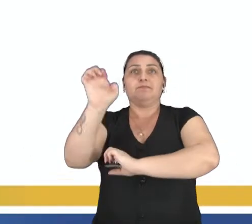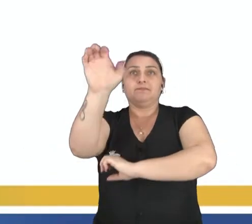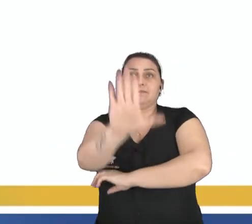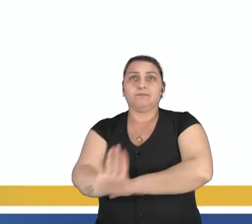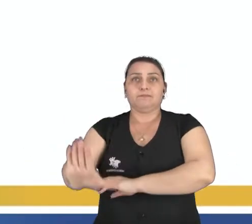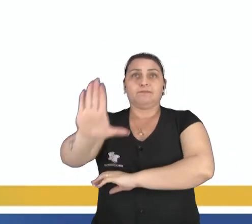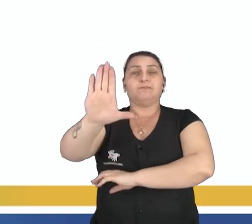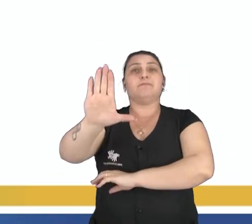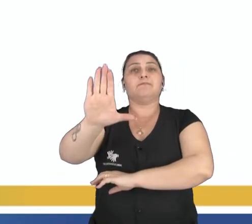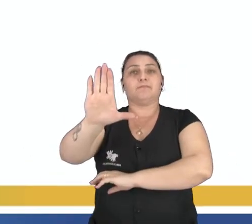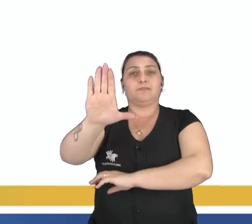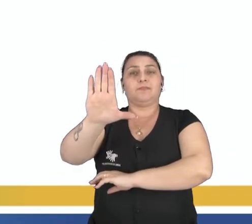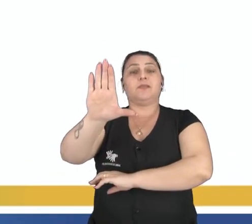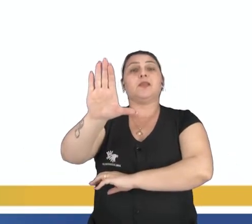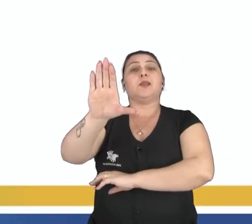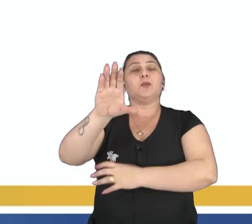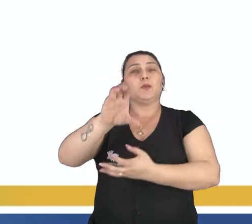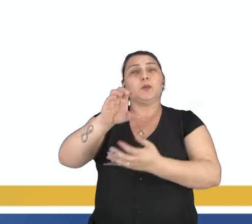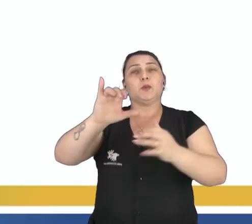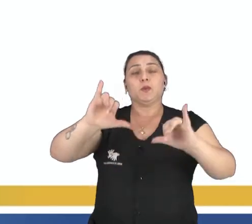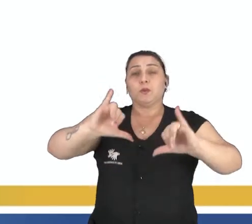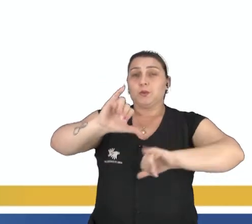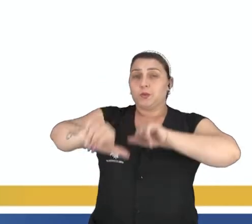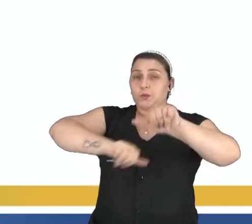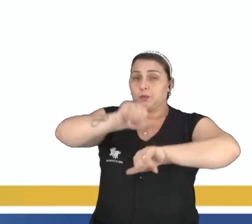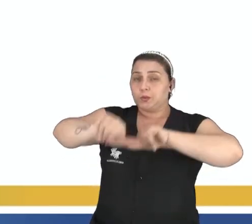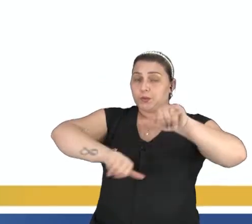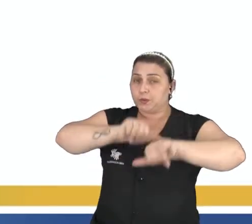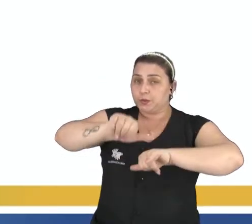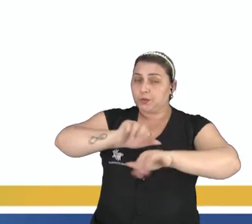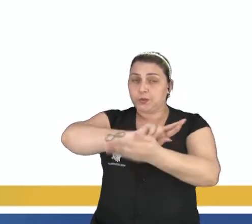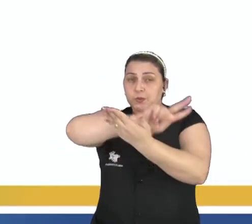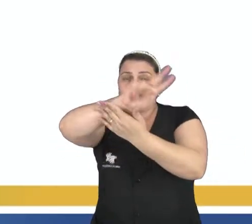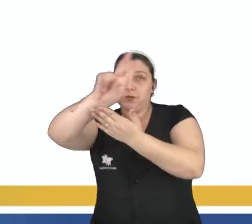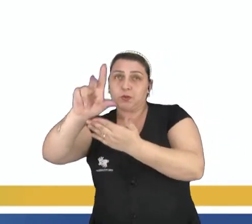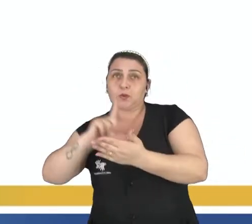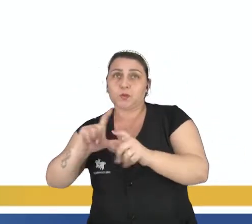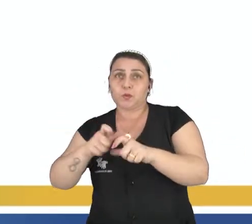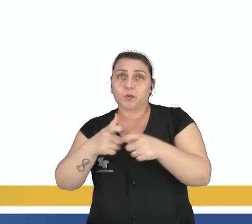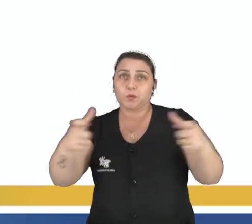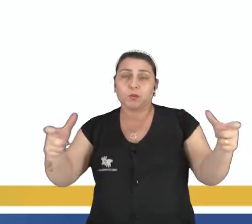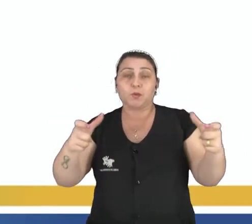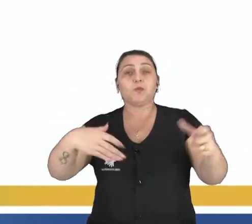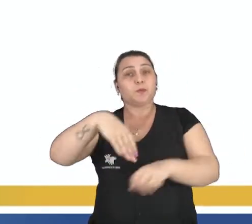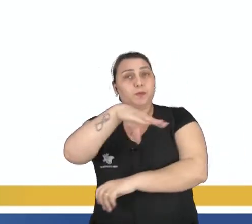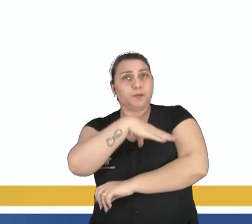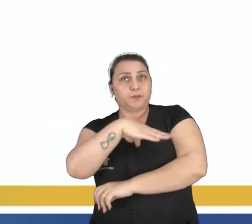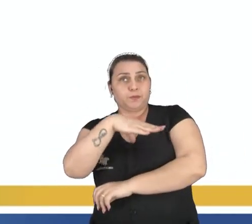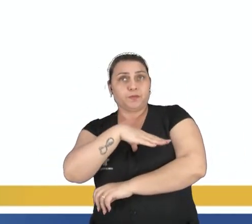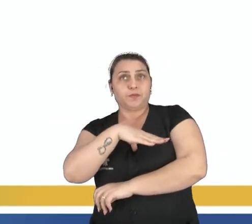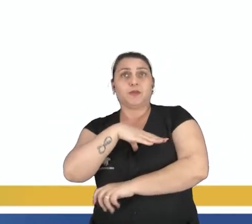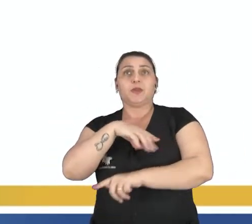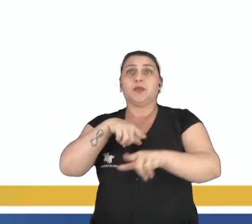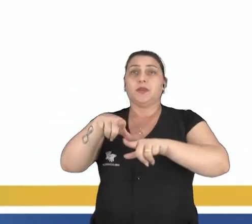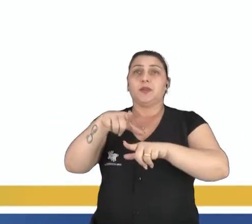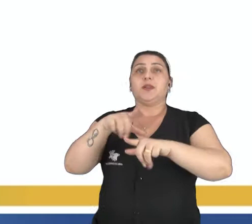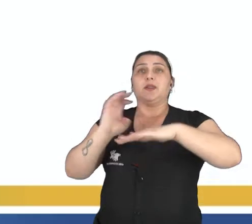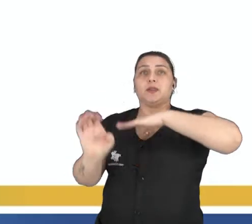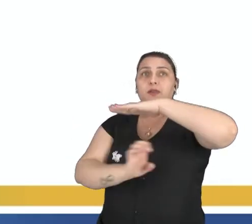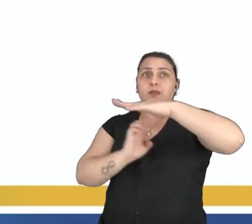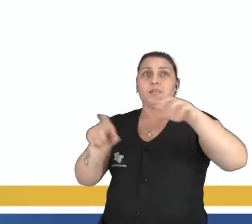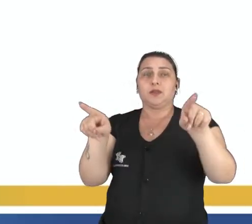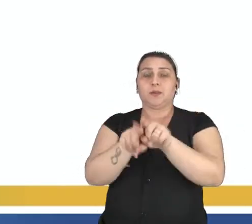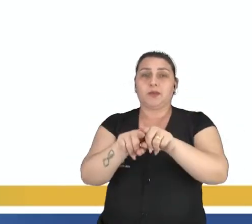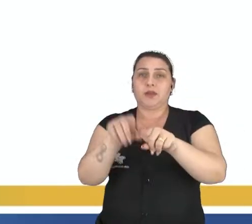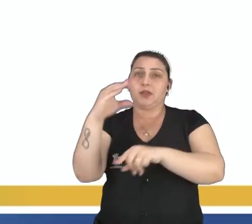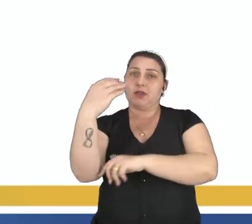XVI, a Europa Ocidental sofreu diversas transformações que promoveram o crescimento das cidades, das atividades comerciais e